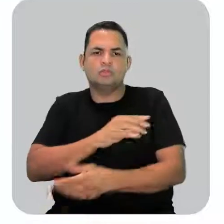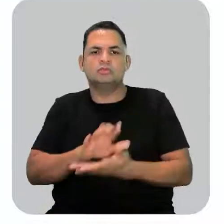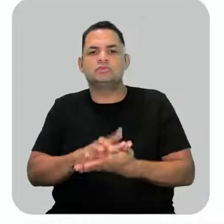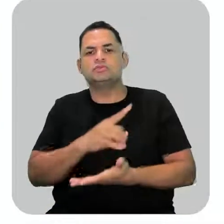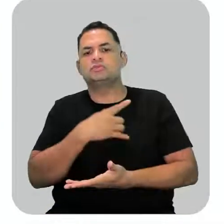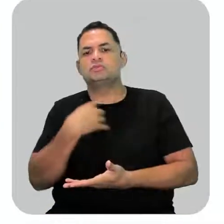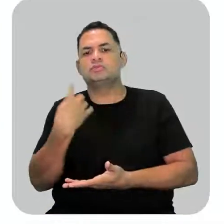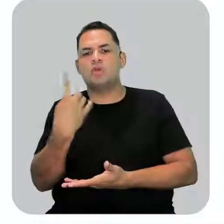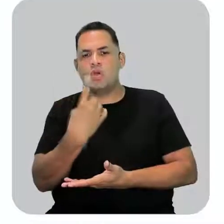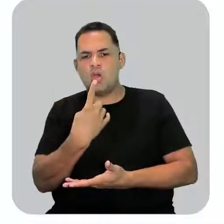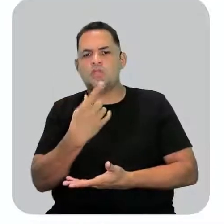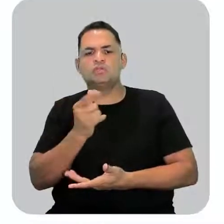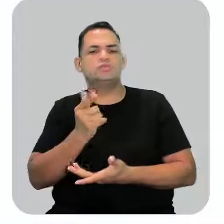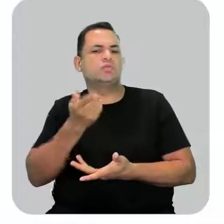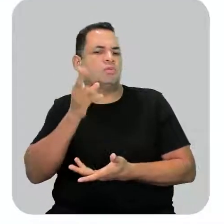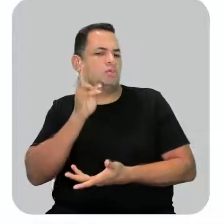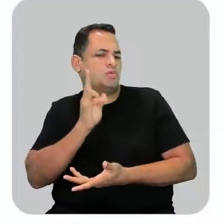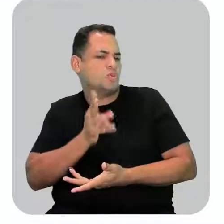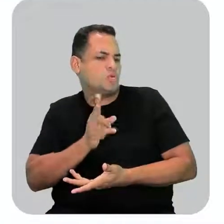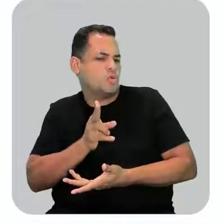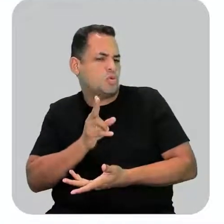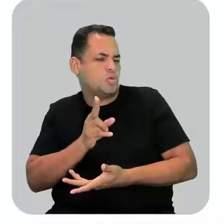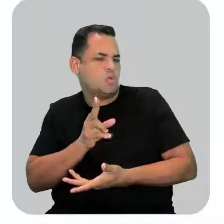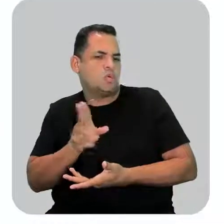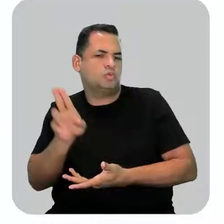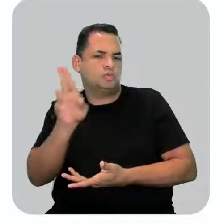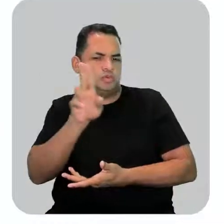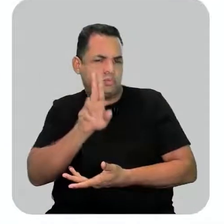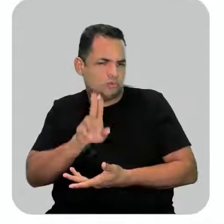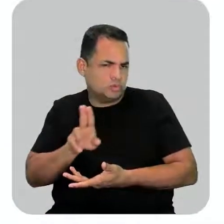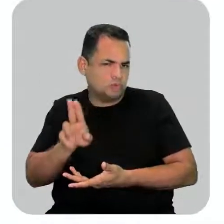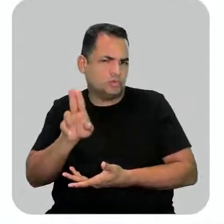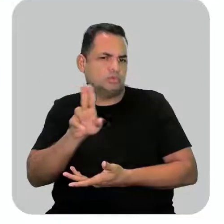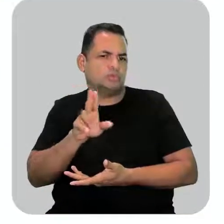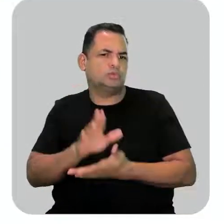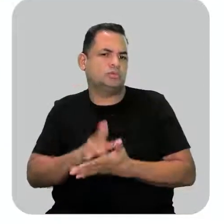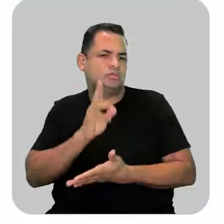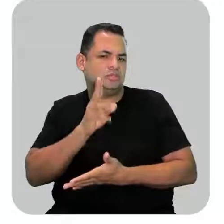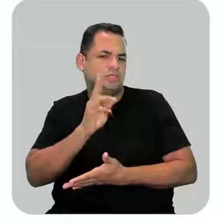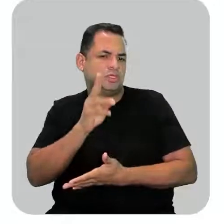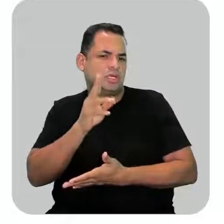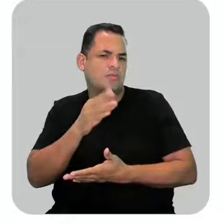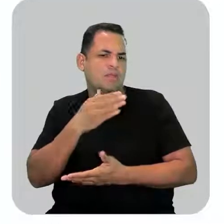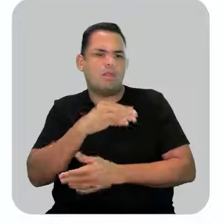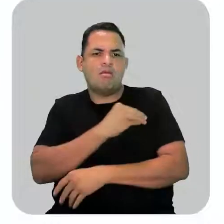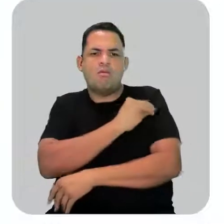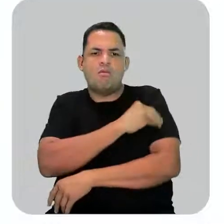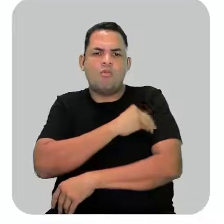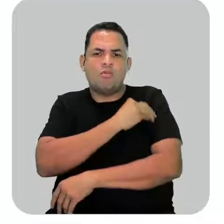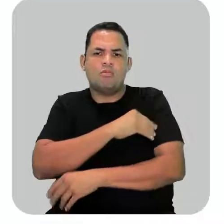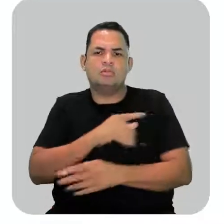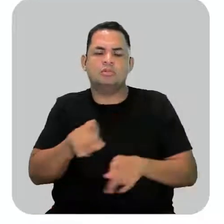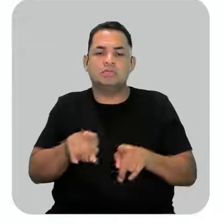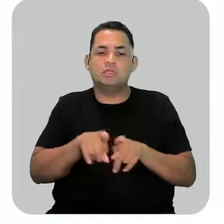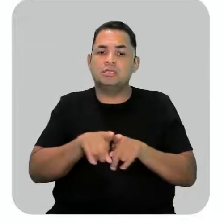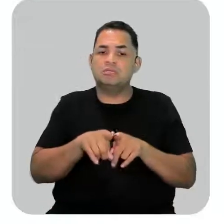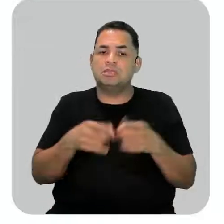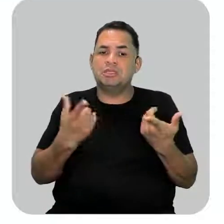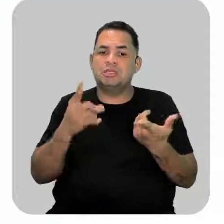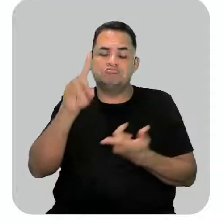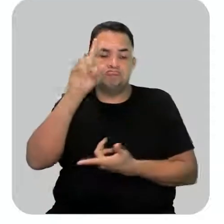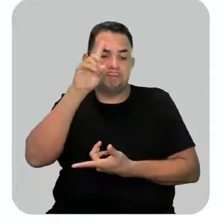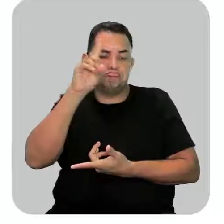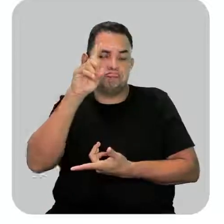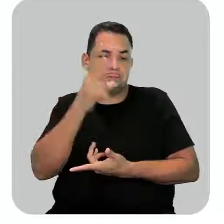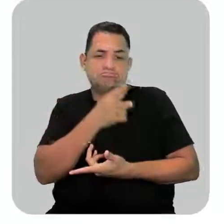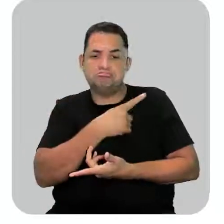nós temos bastante uso do álcool, principalmente em gel. Mas nós temos a presença de outras funções no nosso dia a dia e a gente